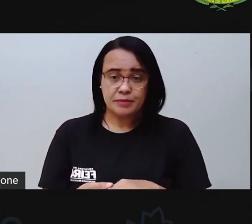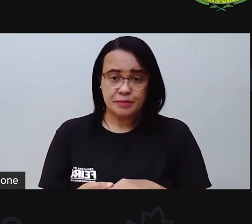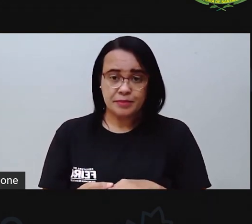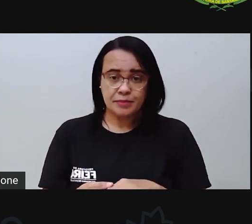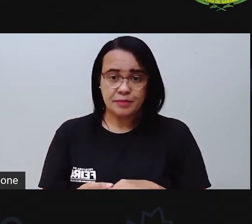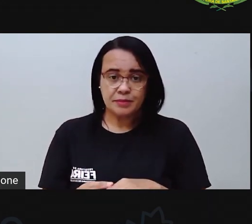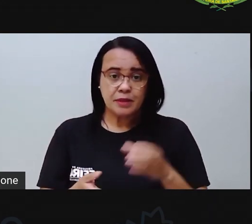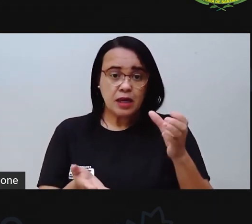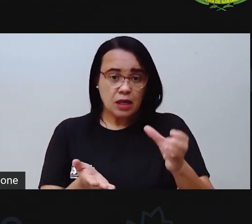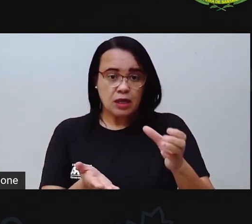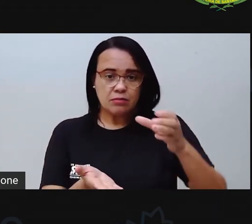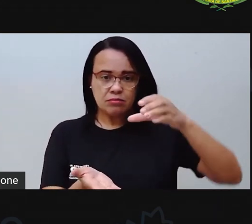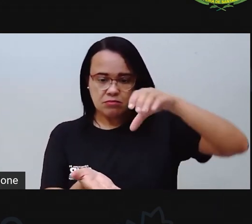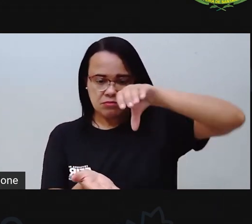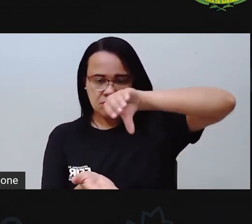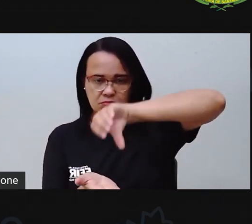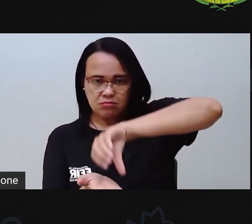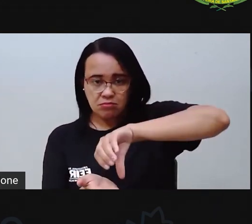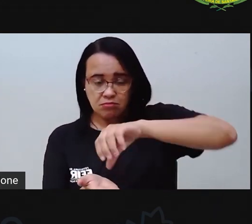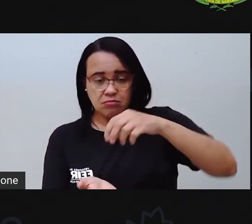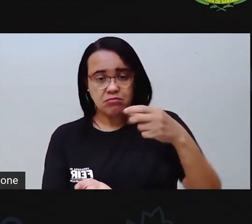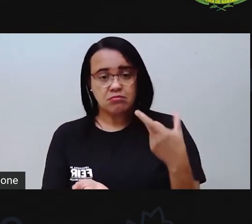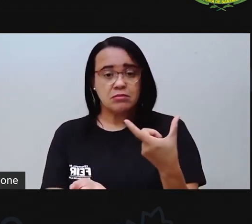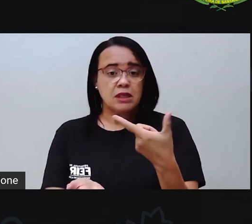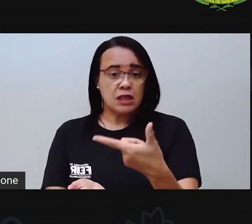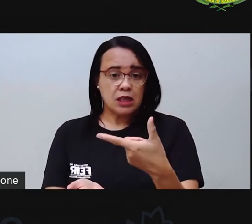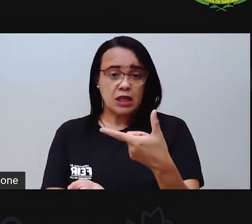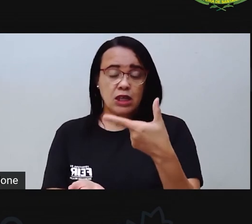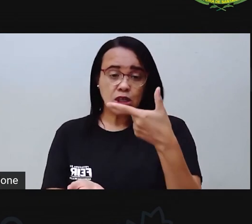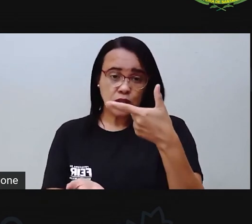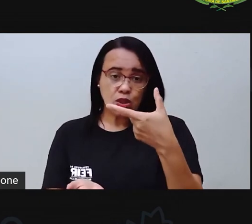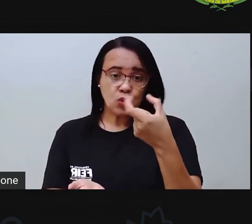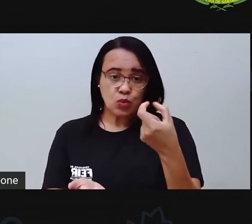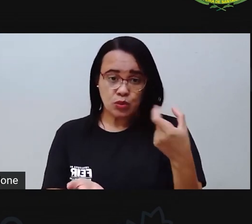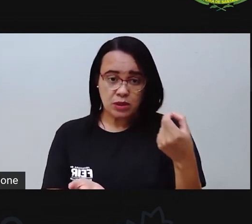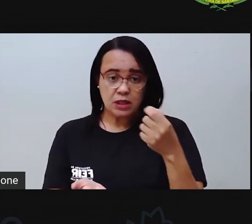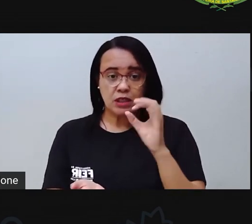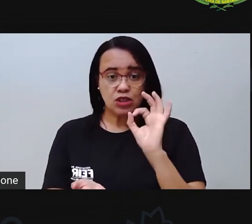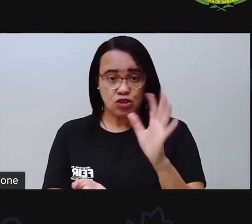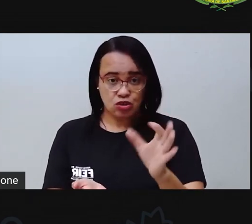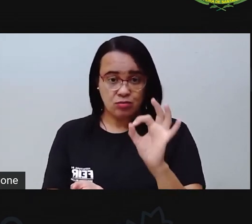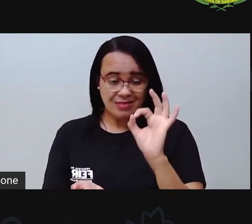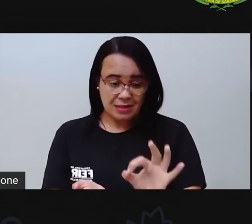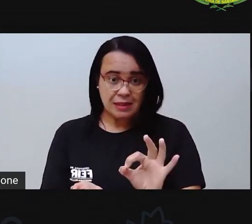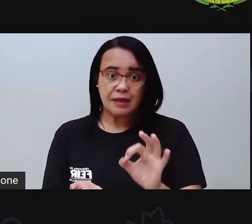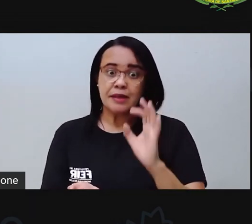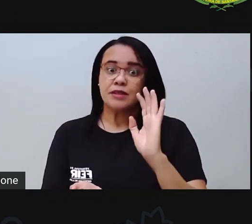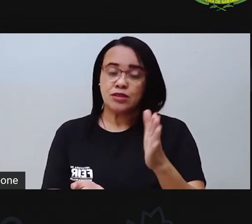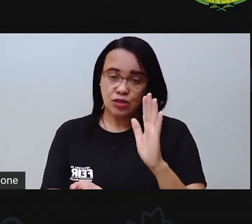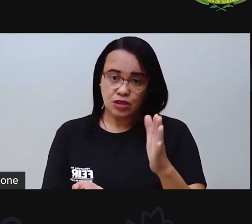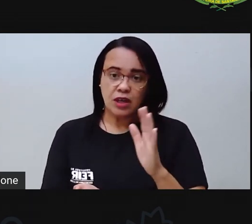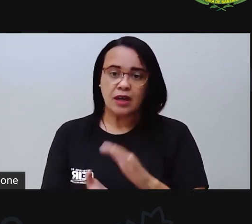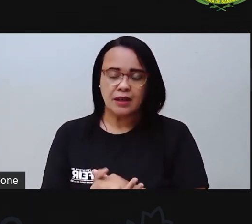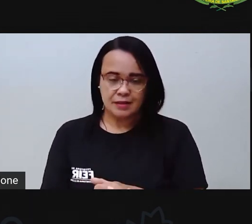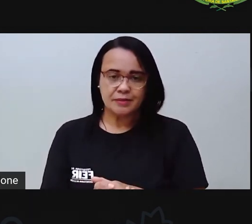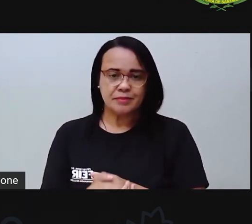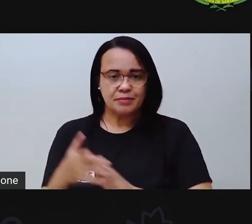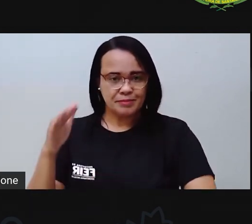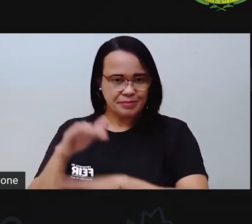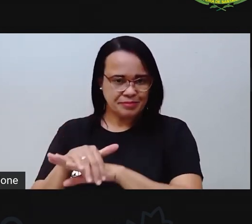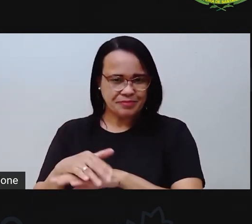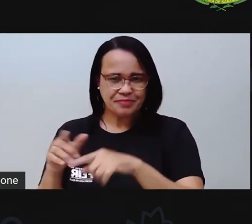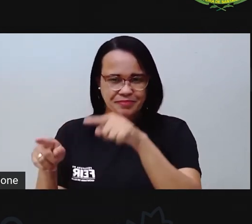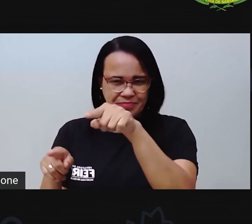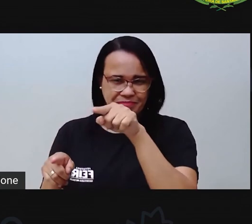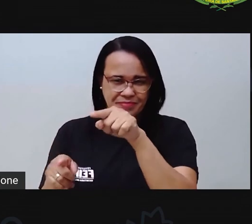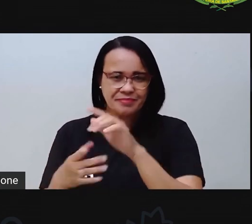que é 200, né, dentro da vasilha. Então a Pro já vai deixar ele aqui guardadinho e a